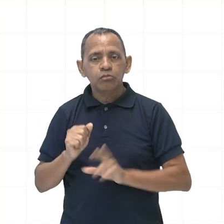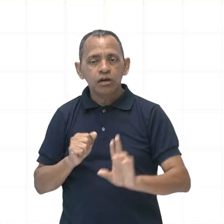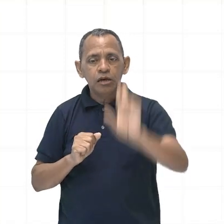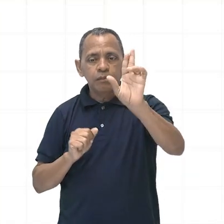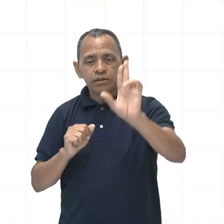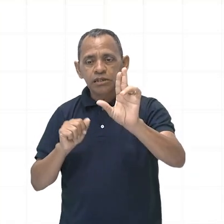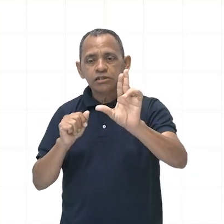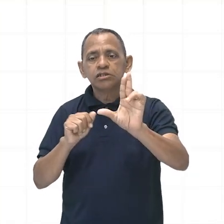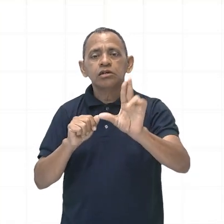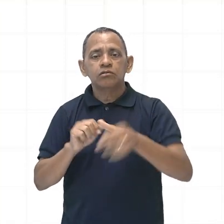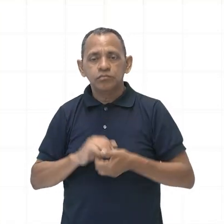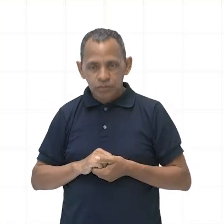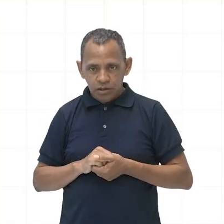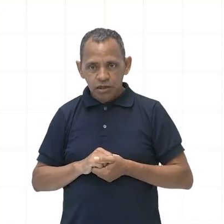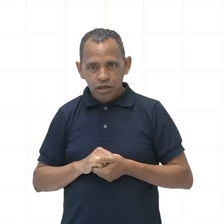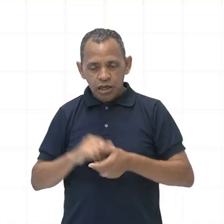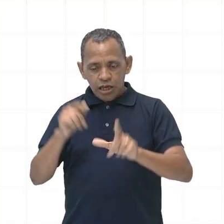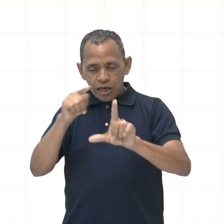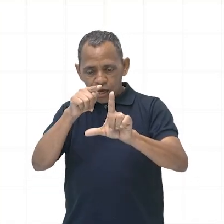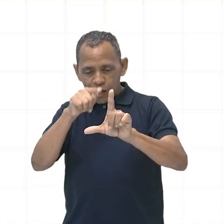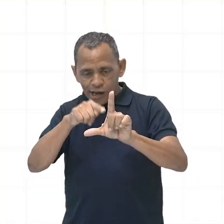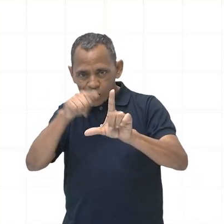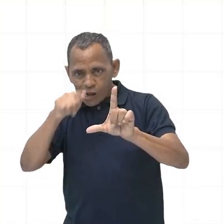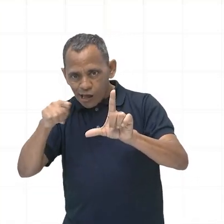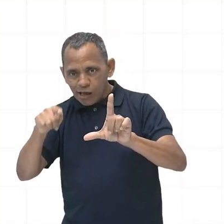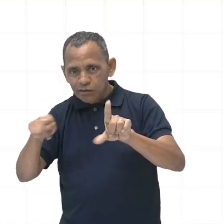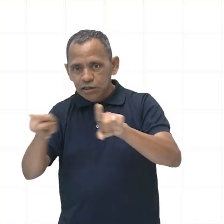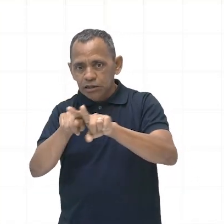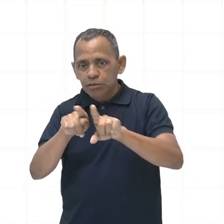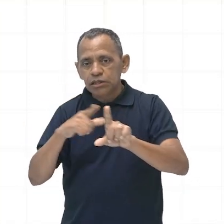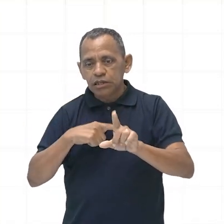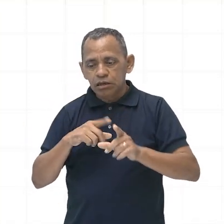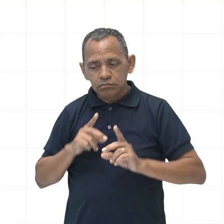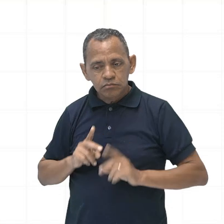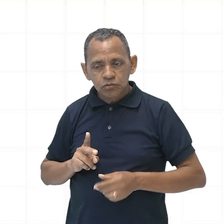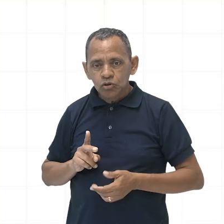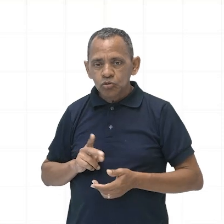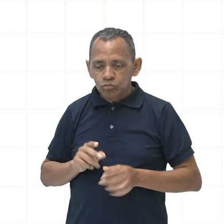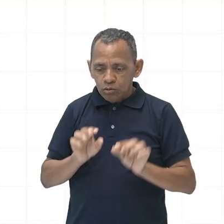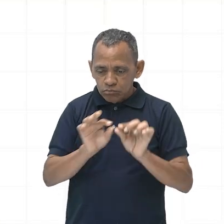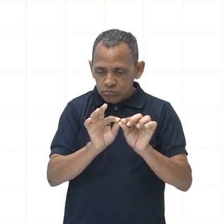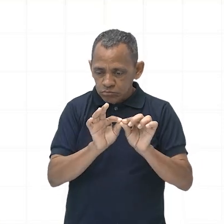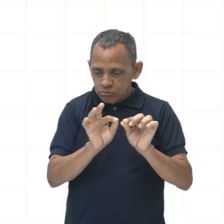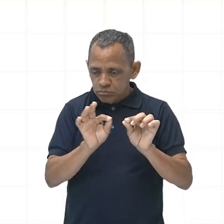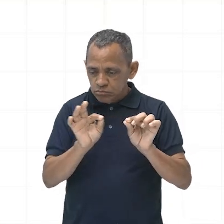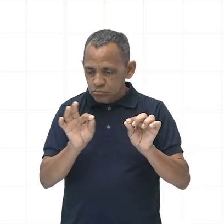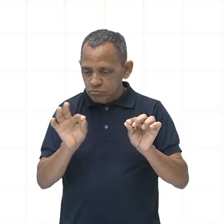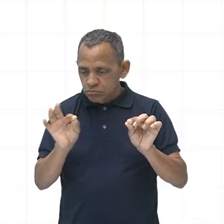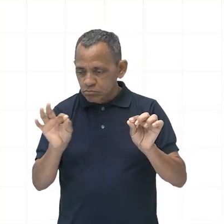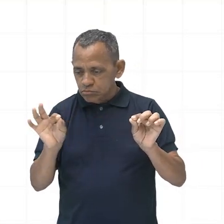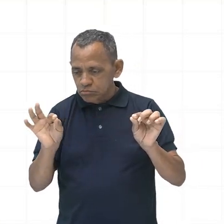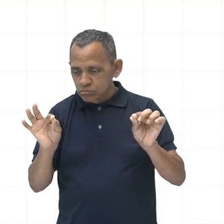seguinte: se eu tenho um segmento de reta que é